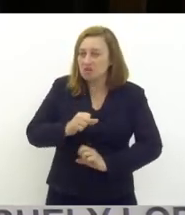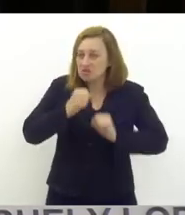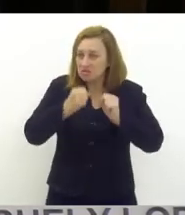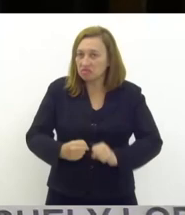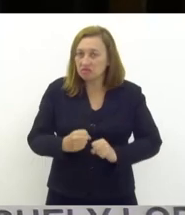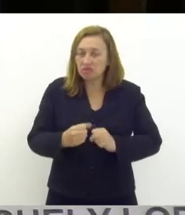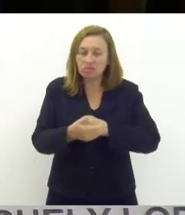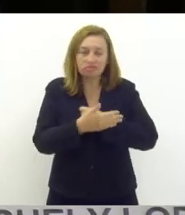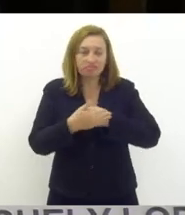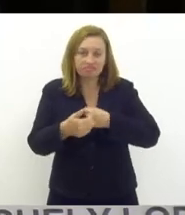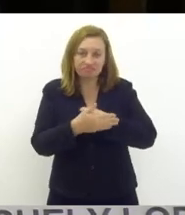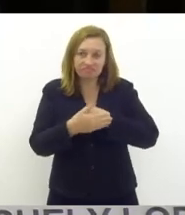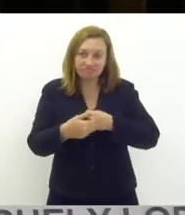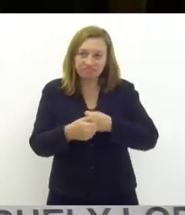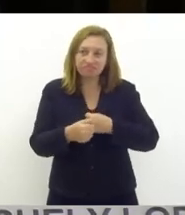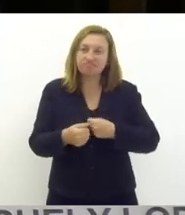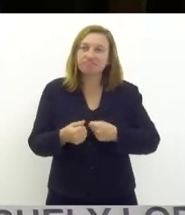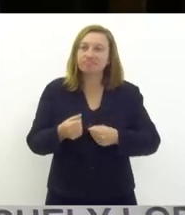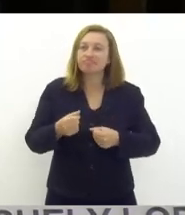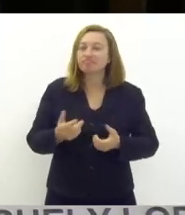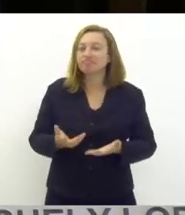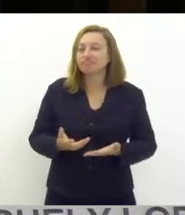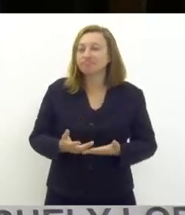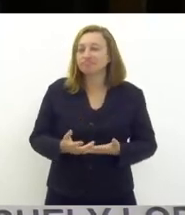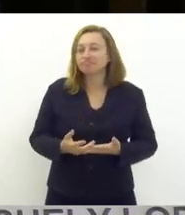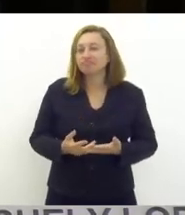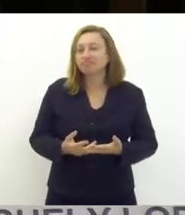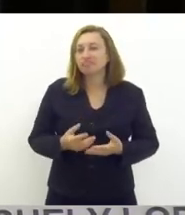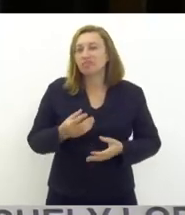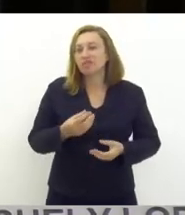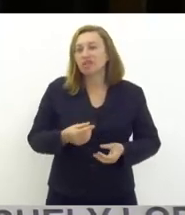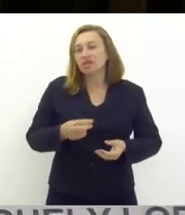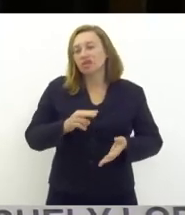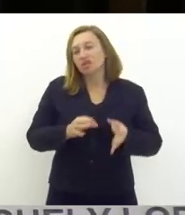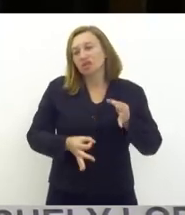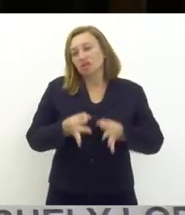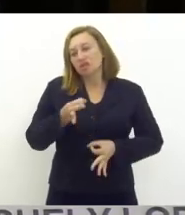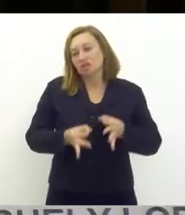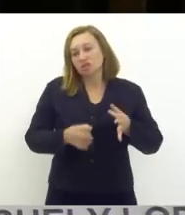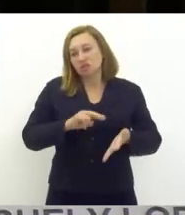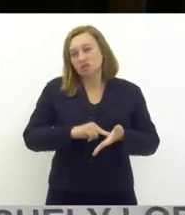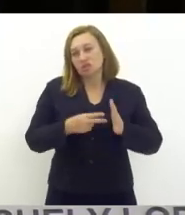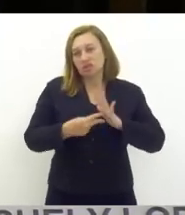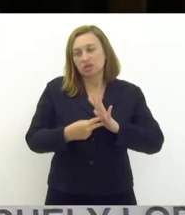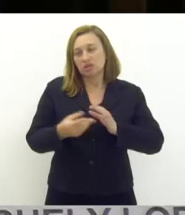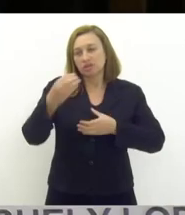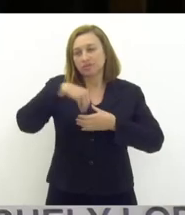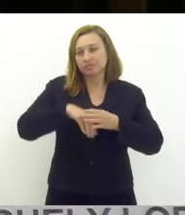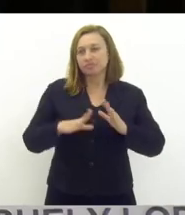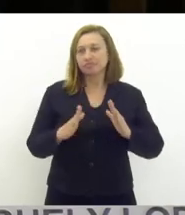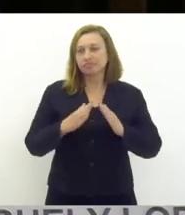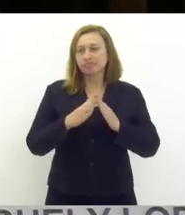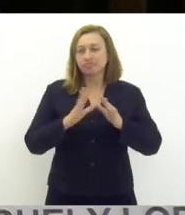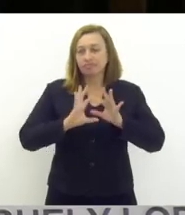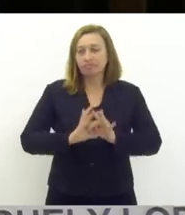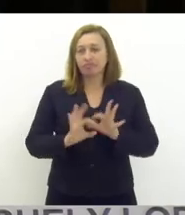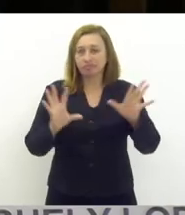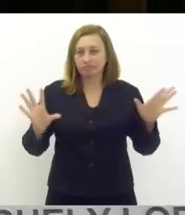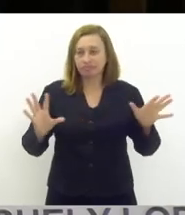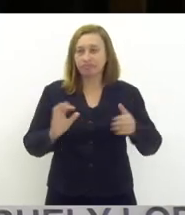doce e que nos traduz Justiça estamos dentro da casa em que impera a